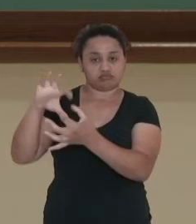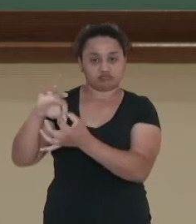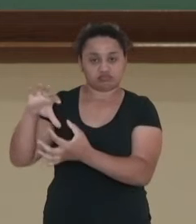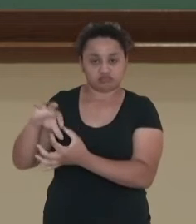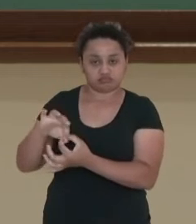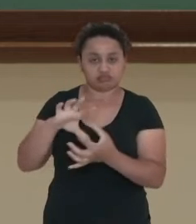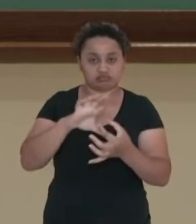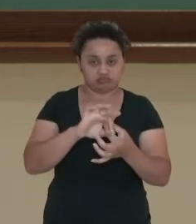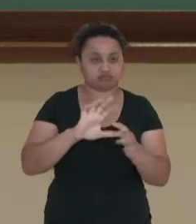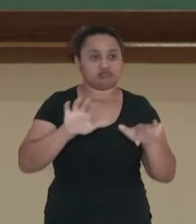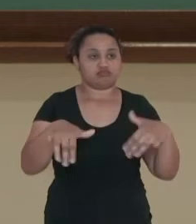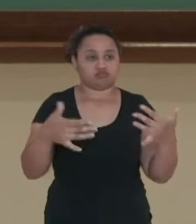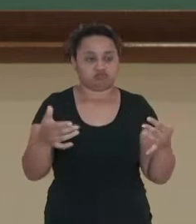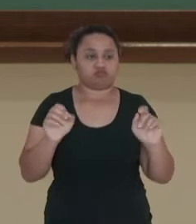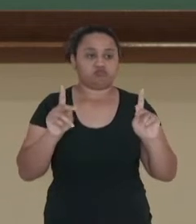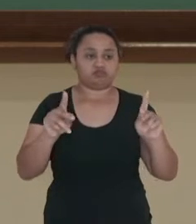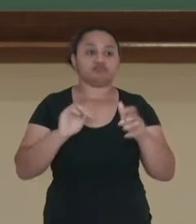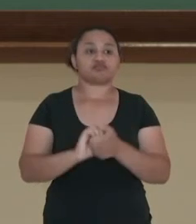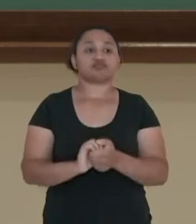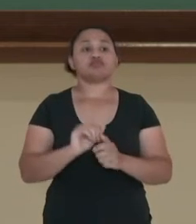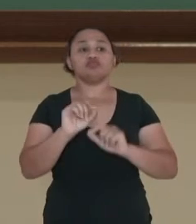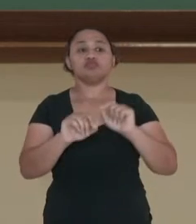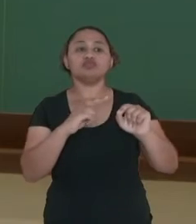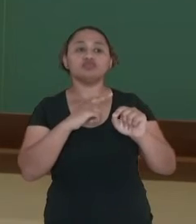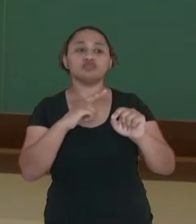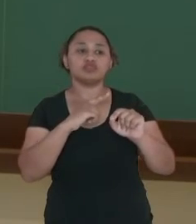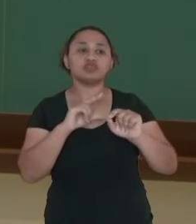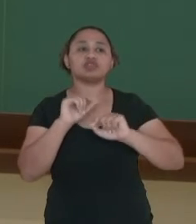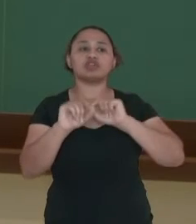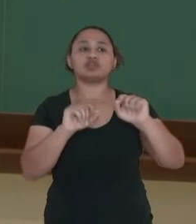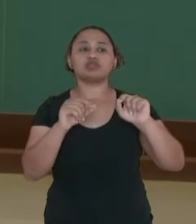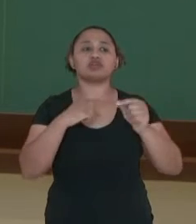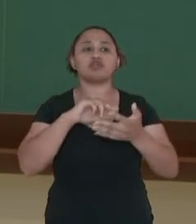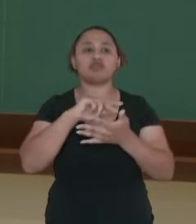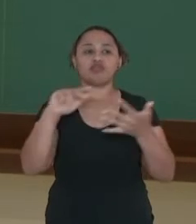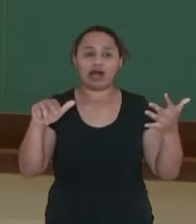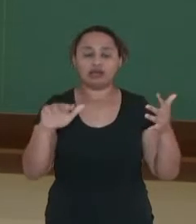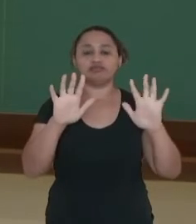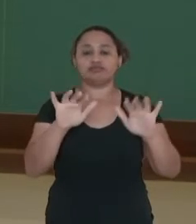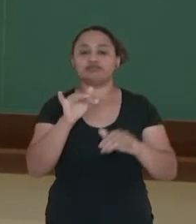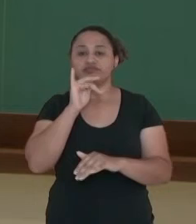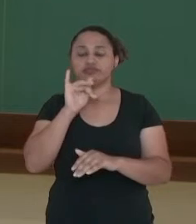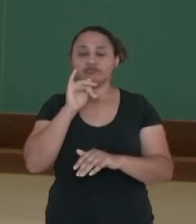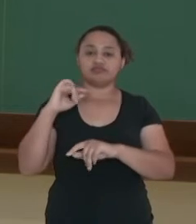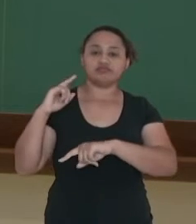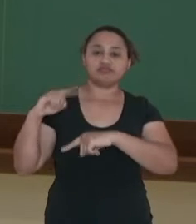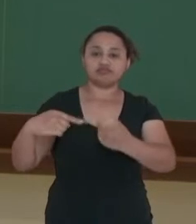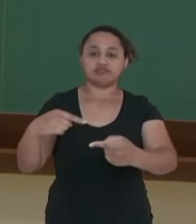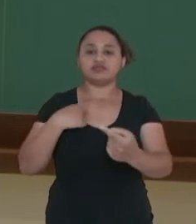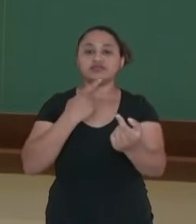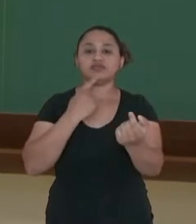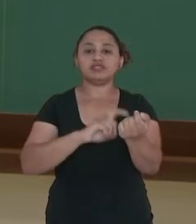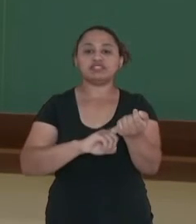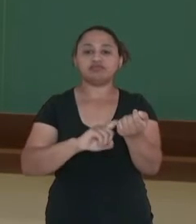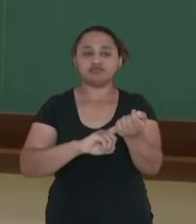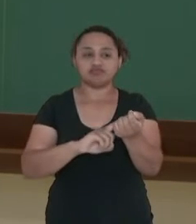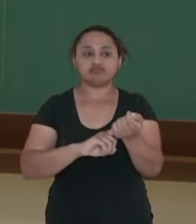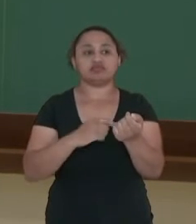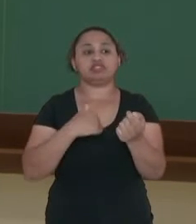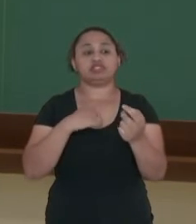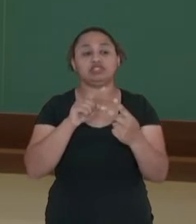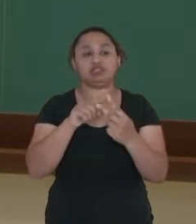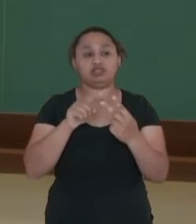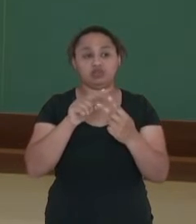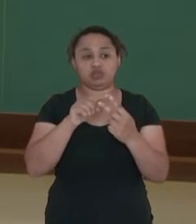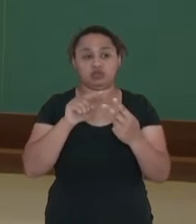bem. Alelos múltiplos. Se tratando de alelos múltiplos, como, por exemplo, a herança sanguínea, né? Mais de 2 alelos por